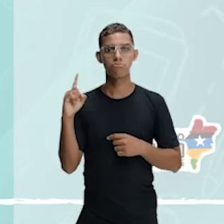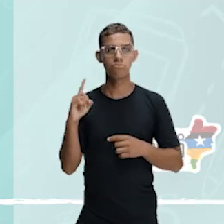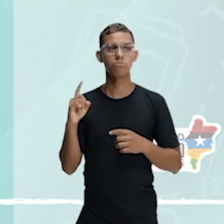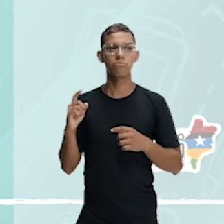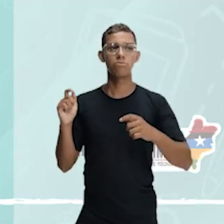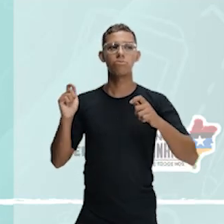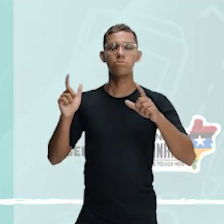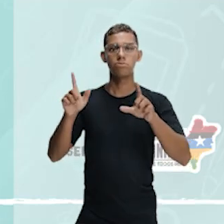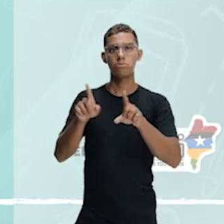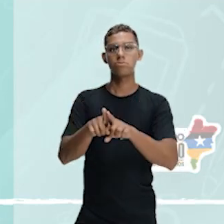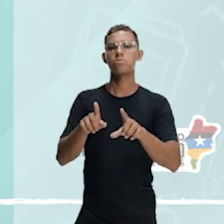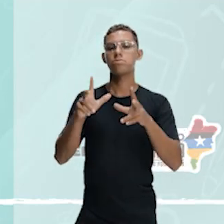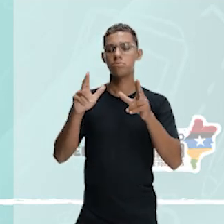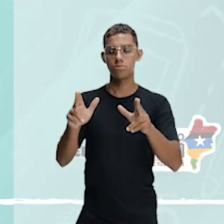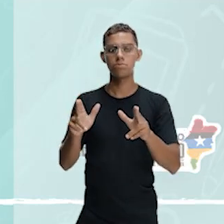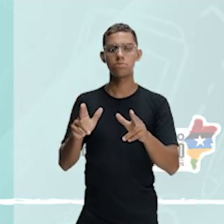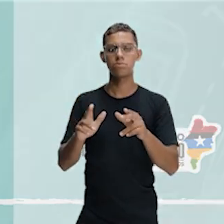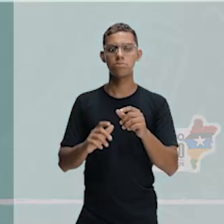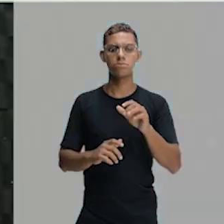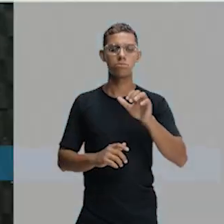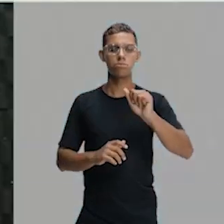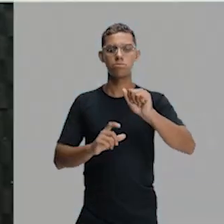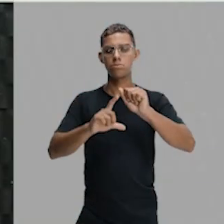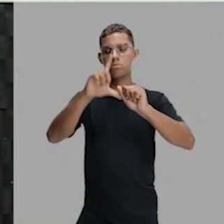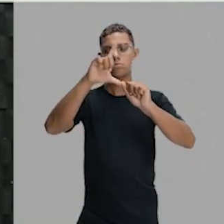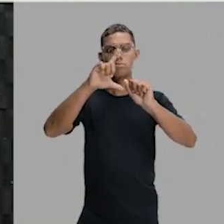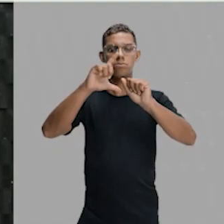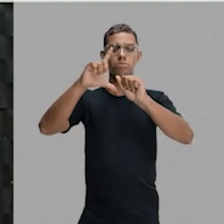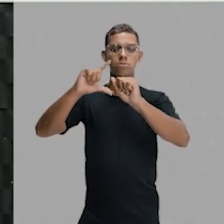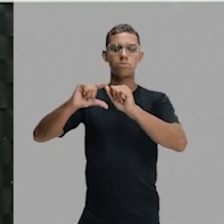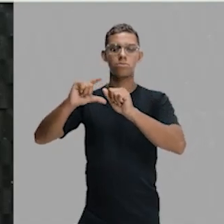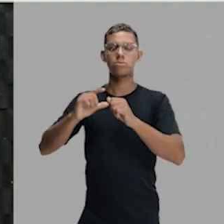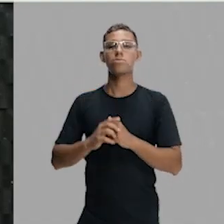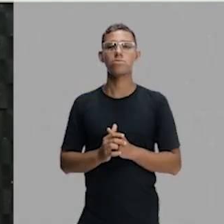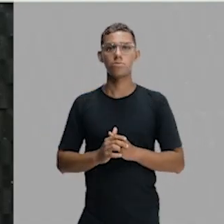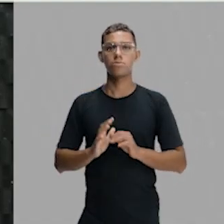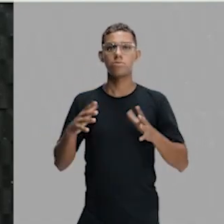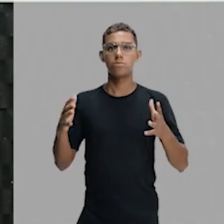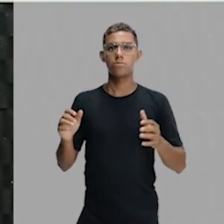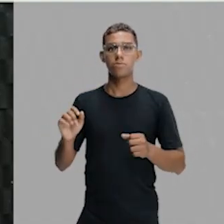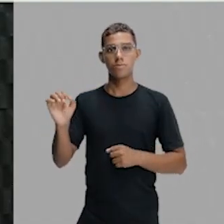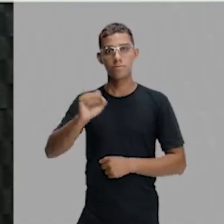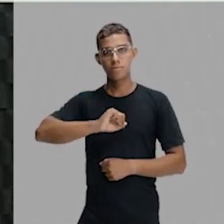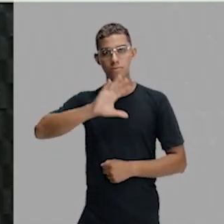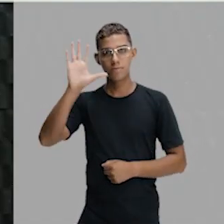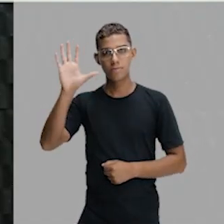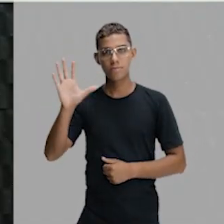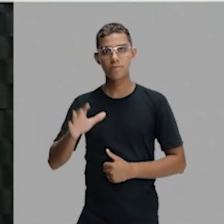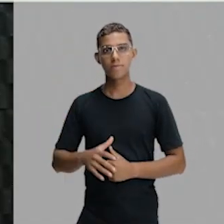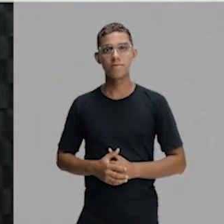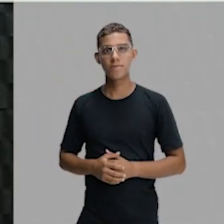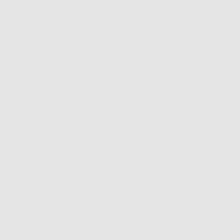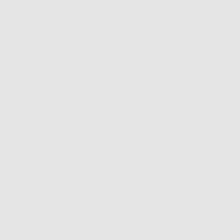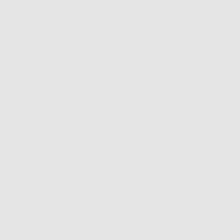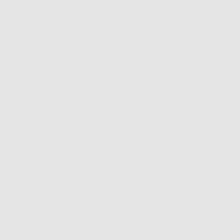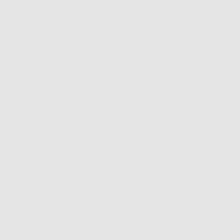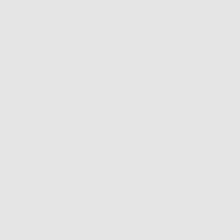de indivíduos que produzem sementes lisas. Pessoal, Até a próxima. Tchau, tchau.